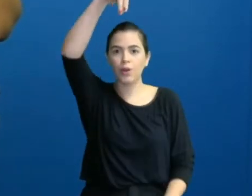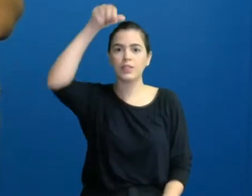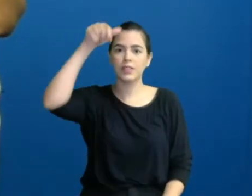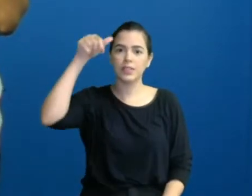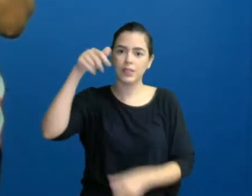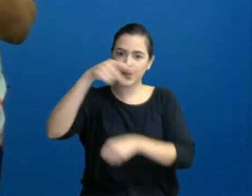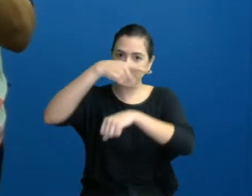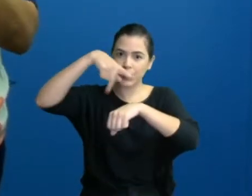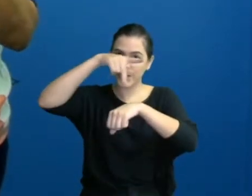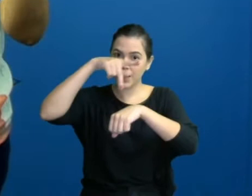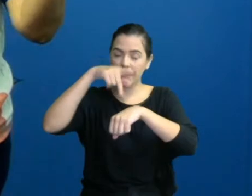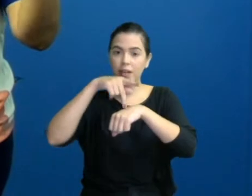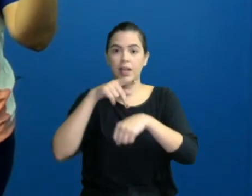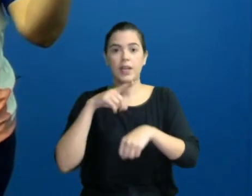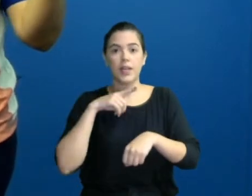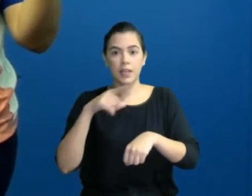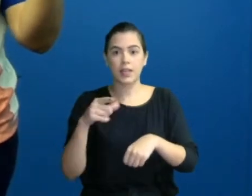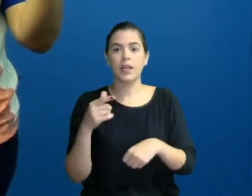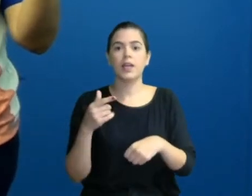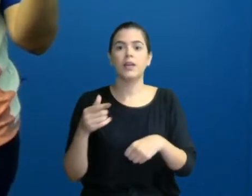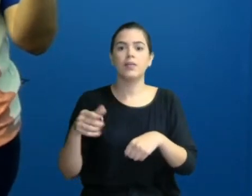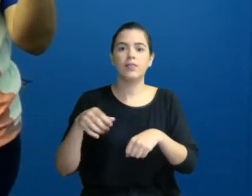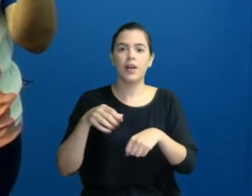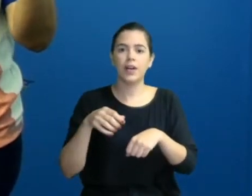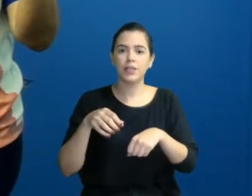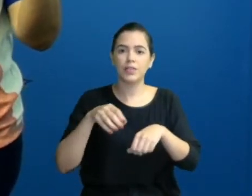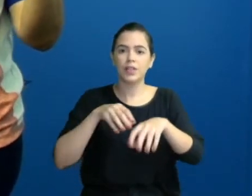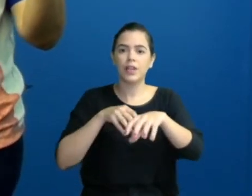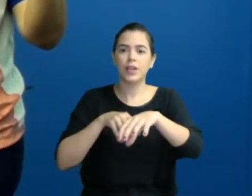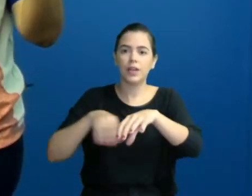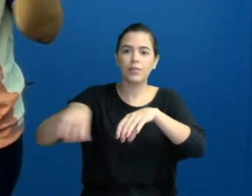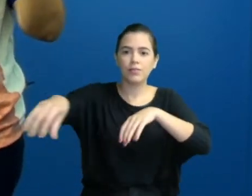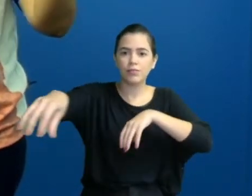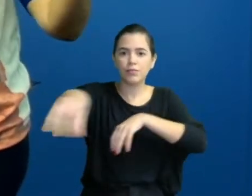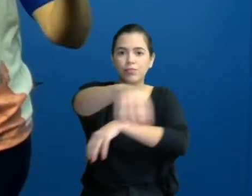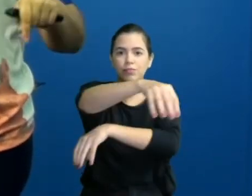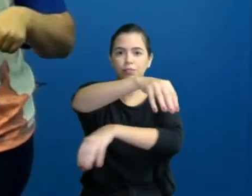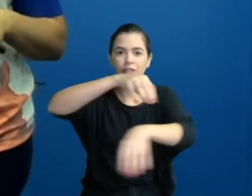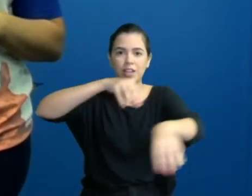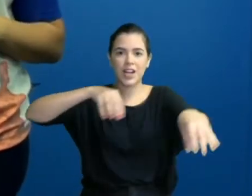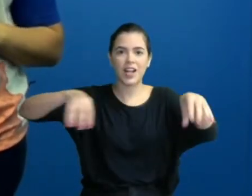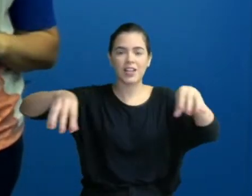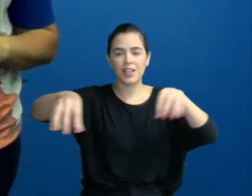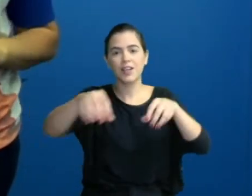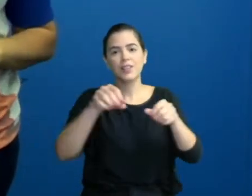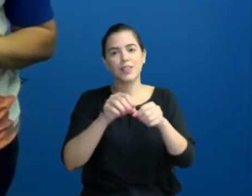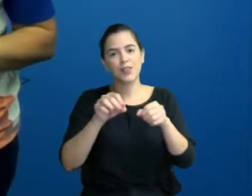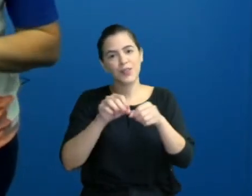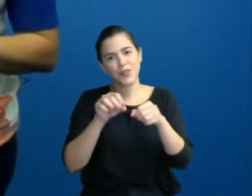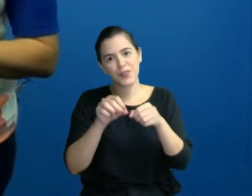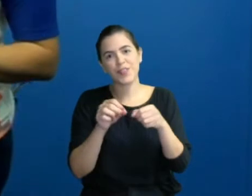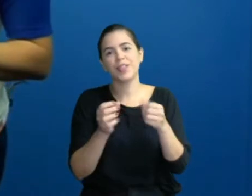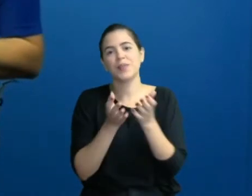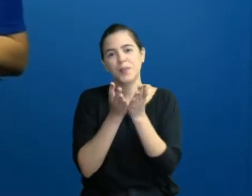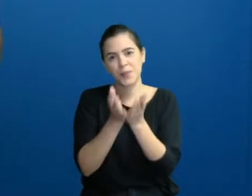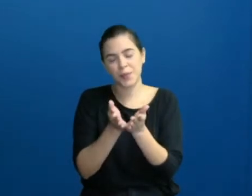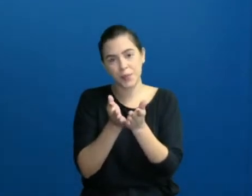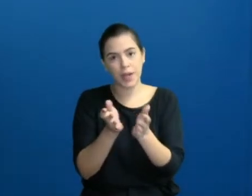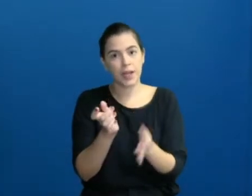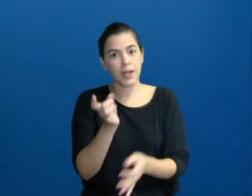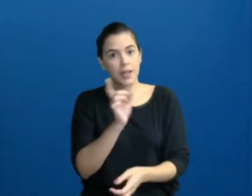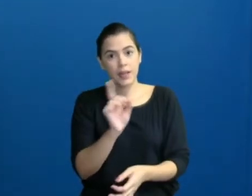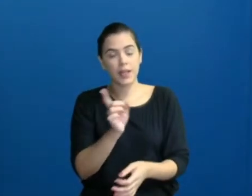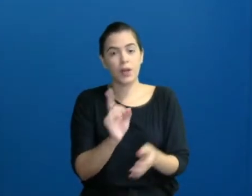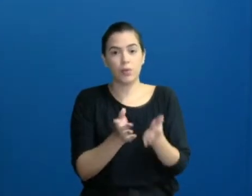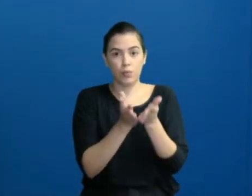país, muitos dos tráfegos, muitos dos trajetos são feitos por barcos. Nem sempre por esses